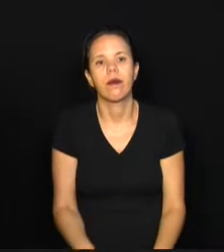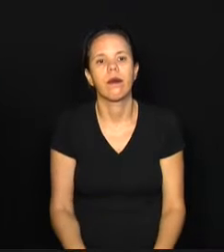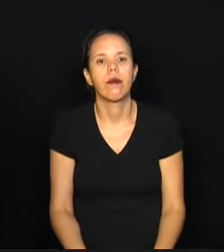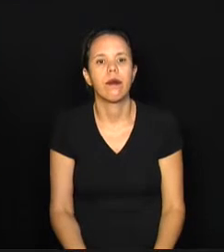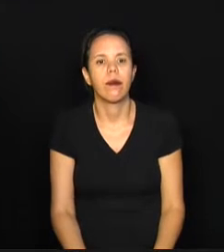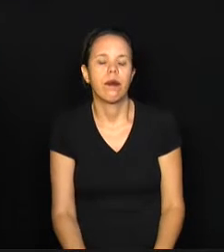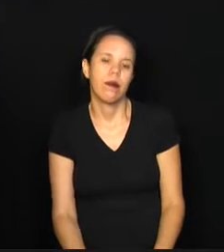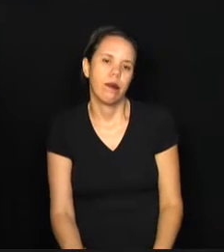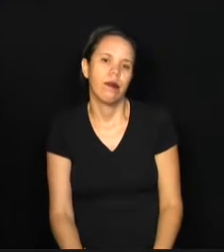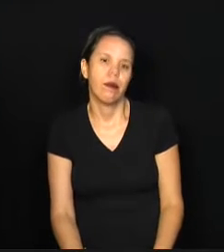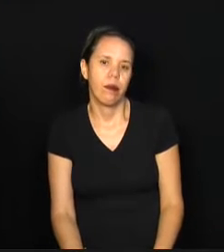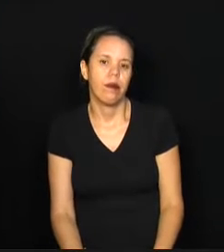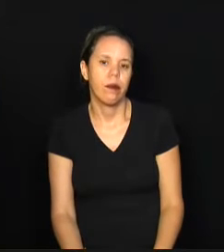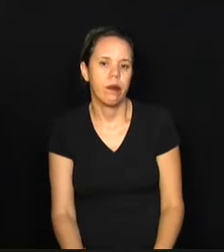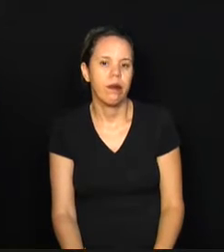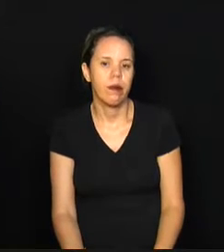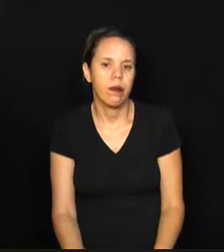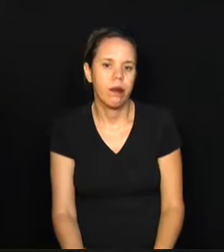Bom, abriu?